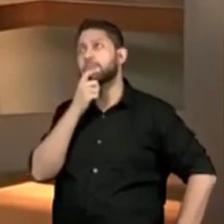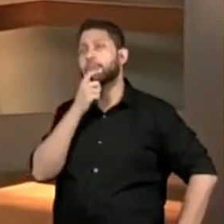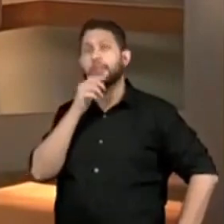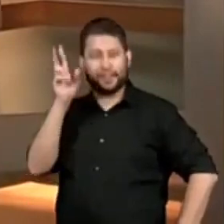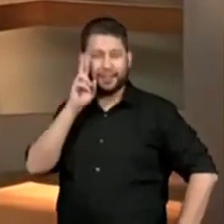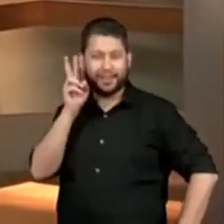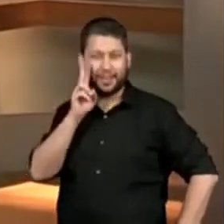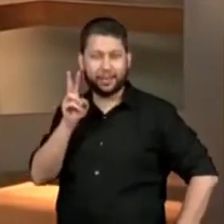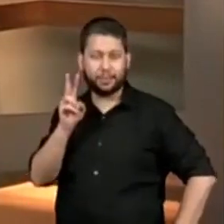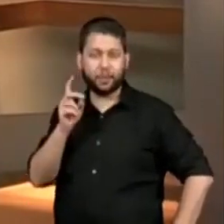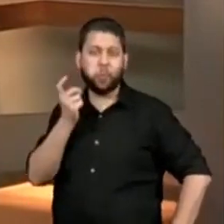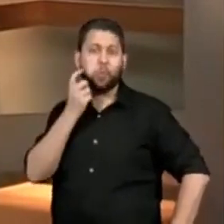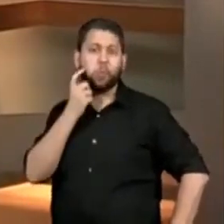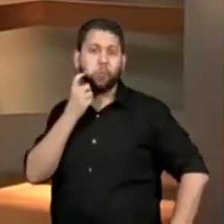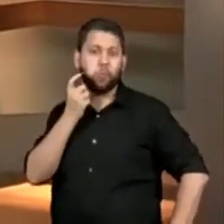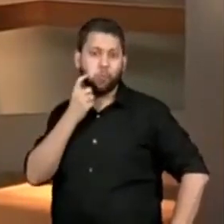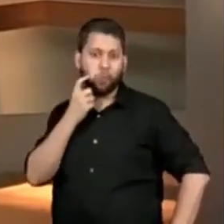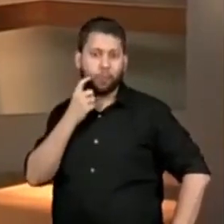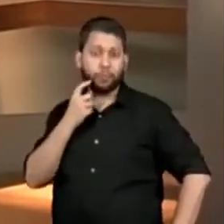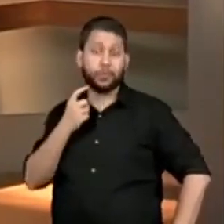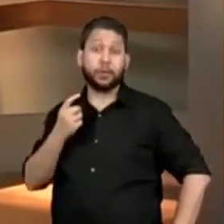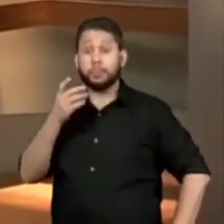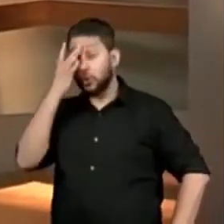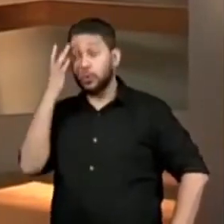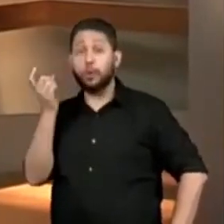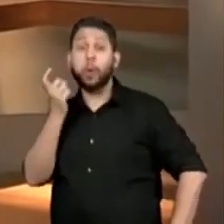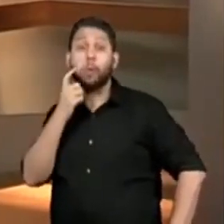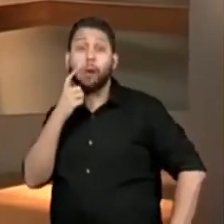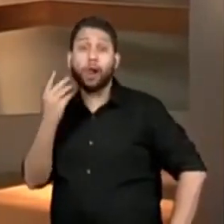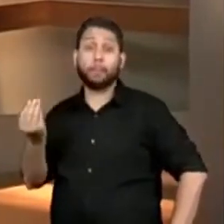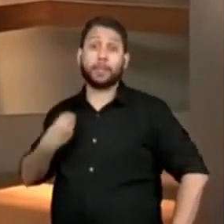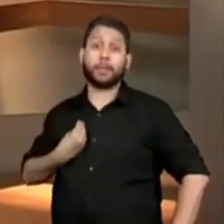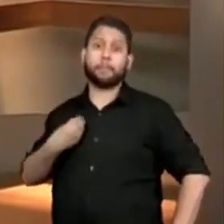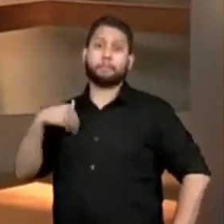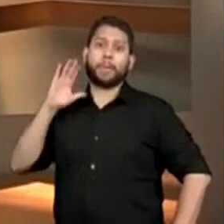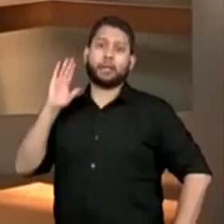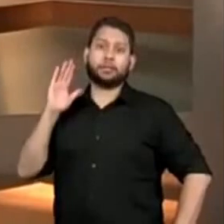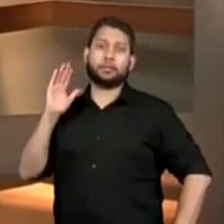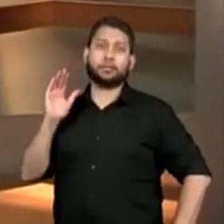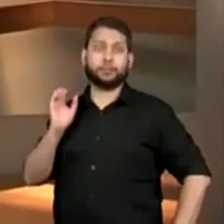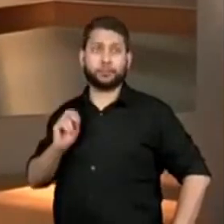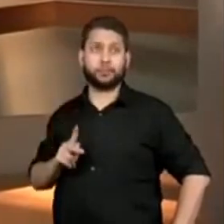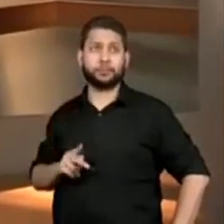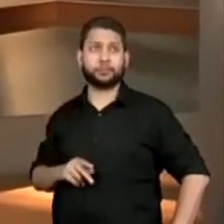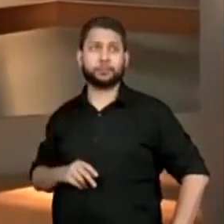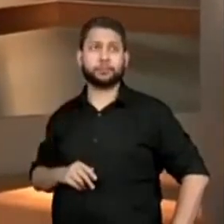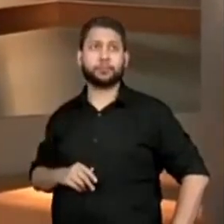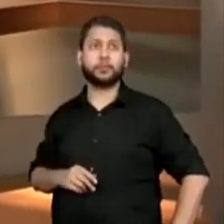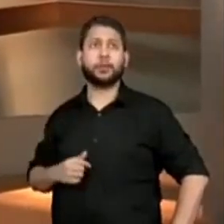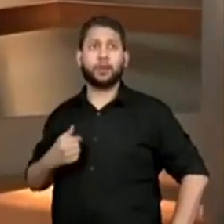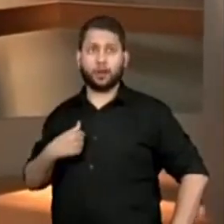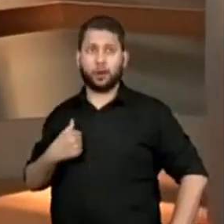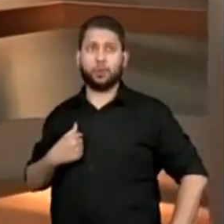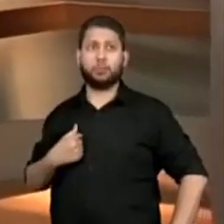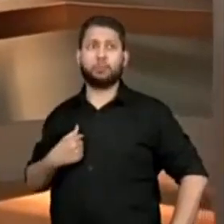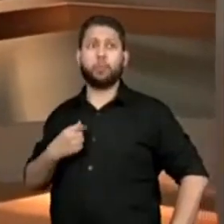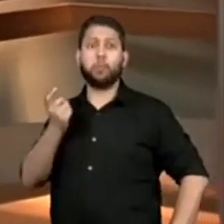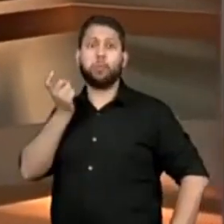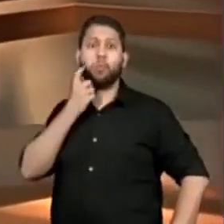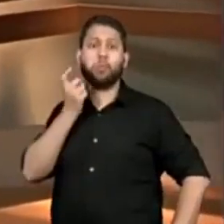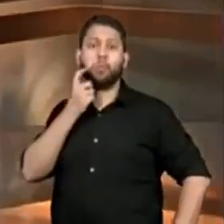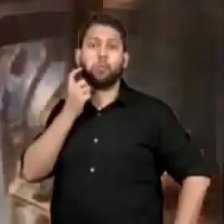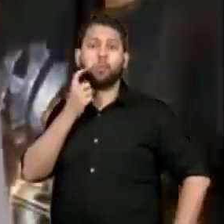o tema das minhas balas tá eu ganhei mais mal então estou aqui com oito baixo